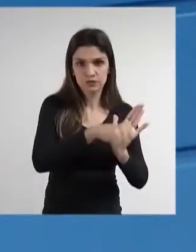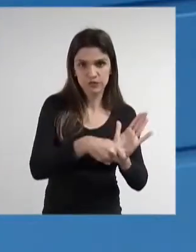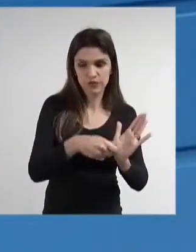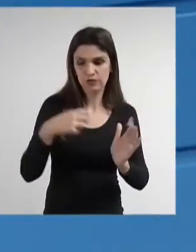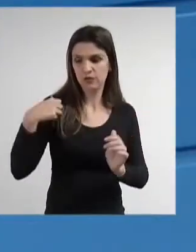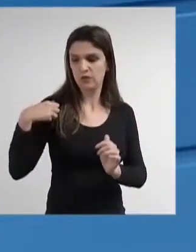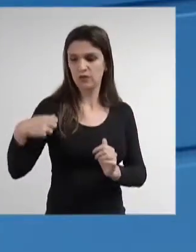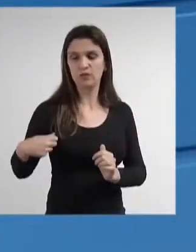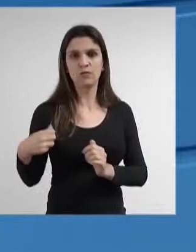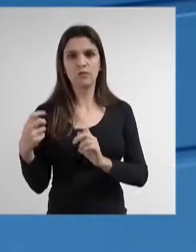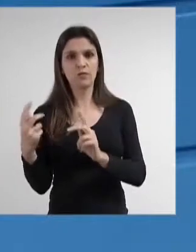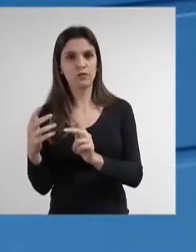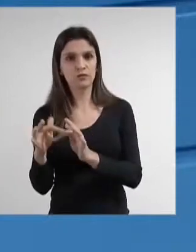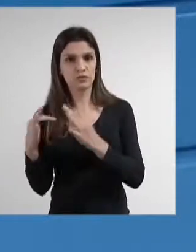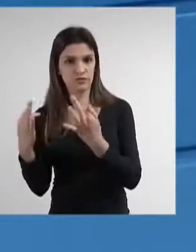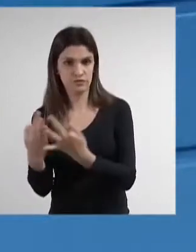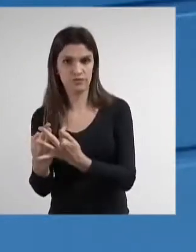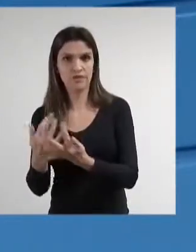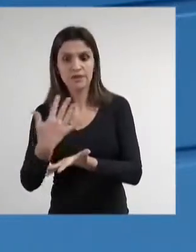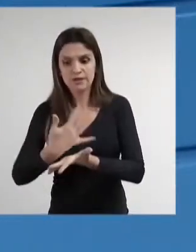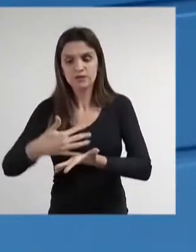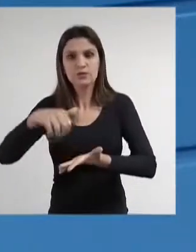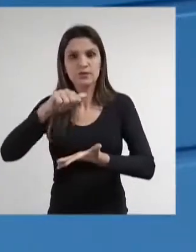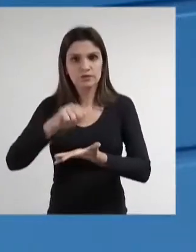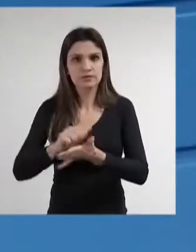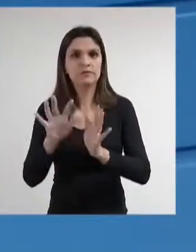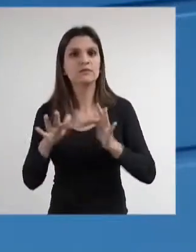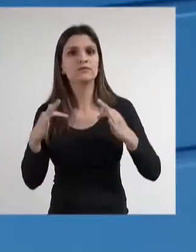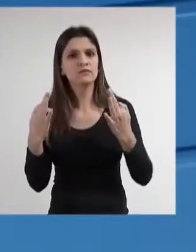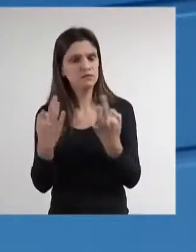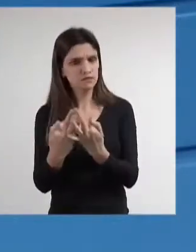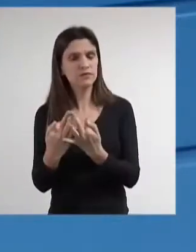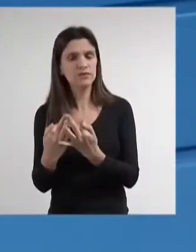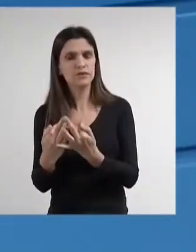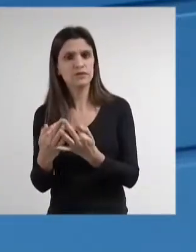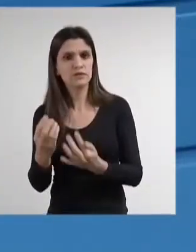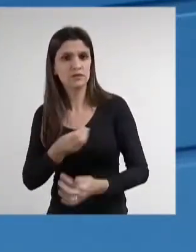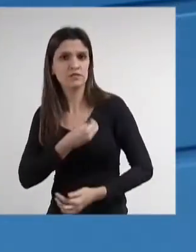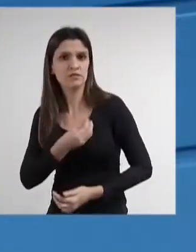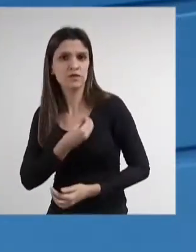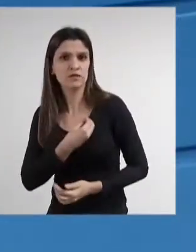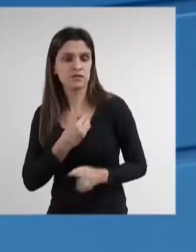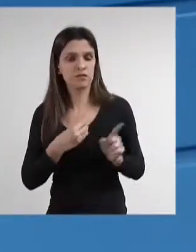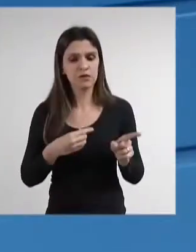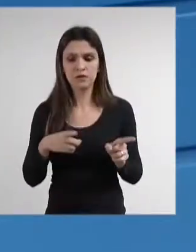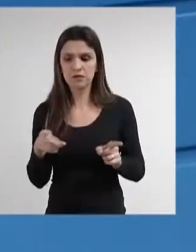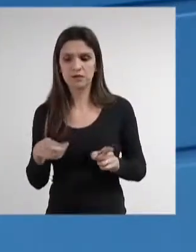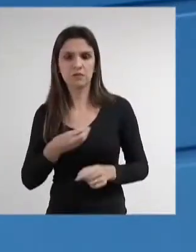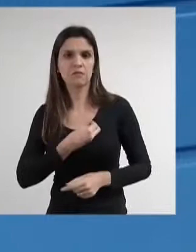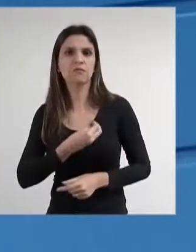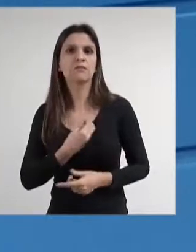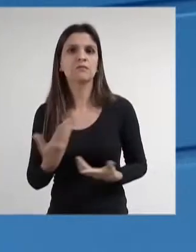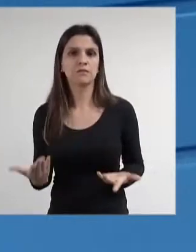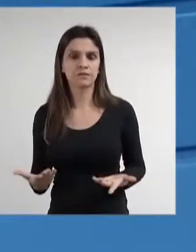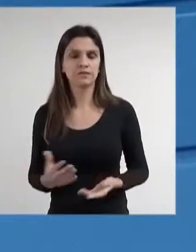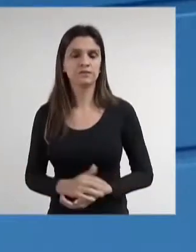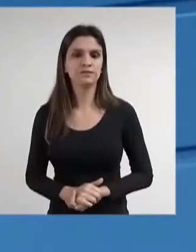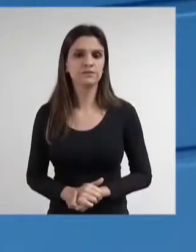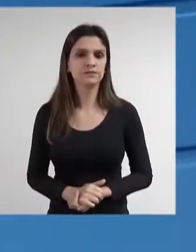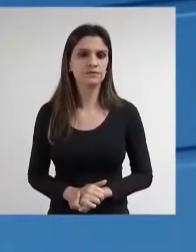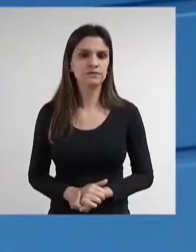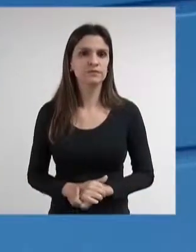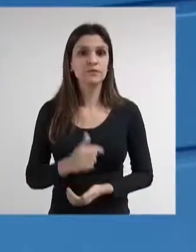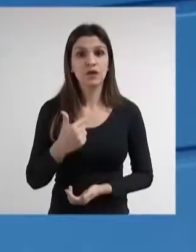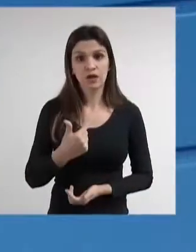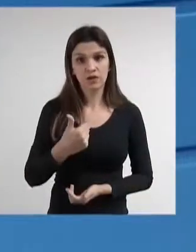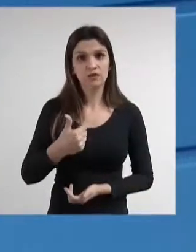feito, ele já está sendo feito, já está sendo levantado. E aí alguém disse que poderia chegar a 22